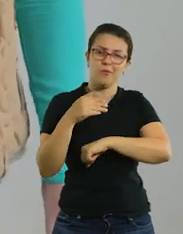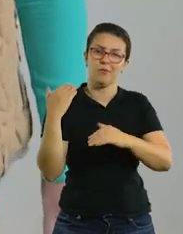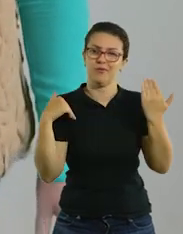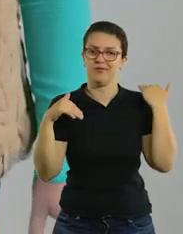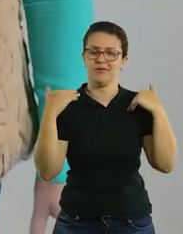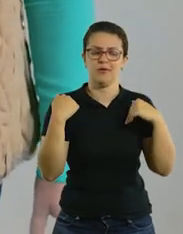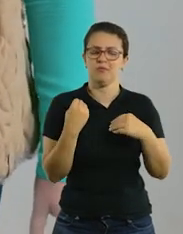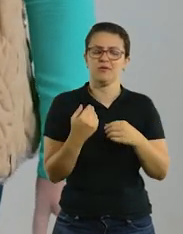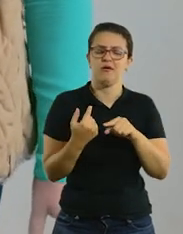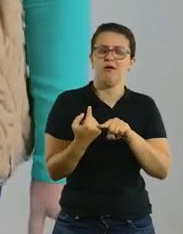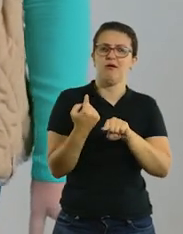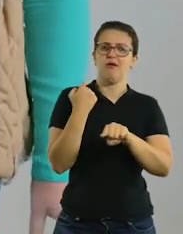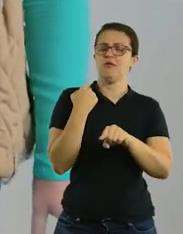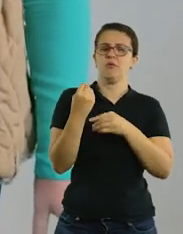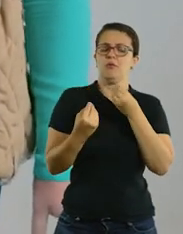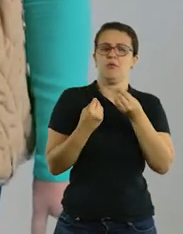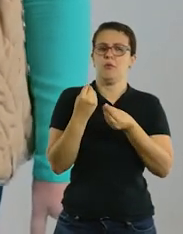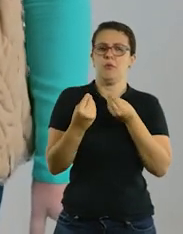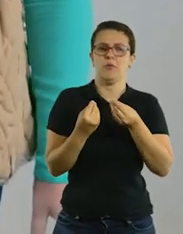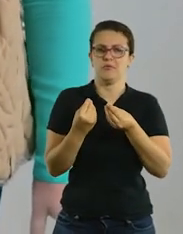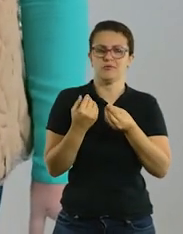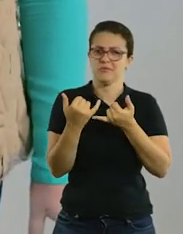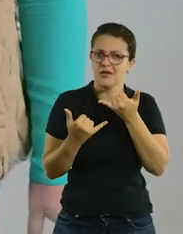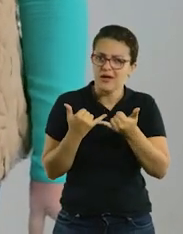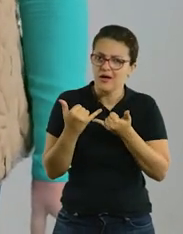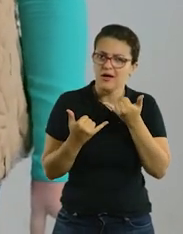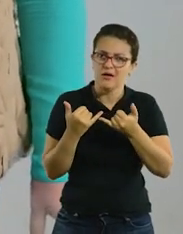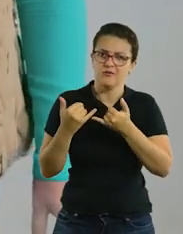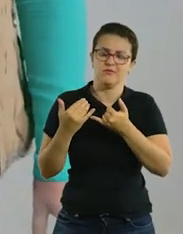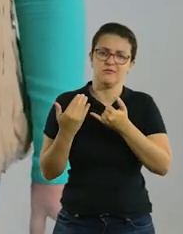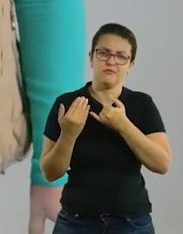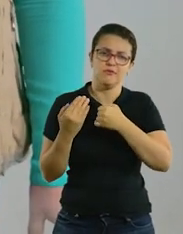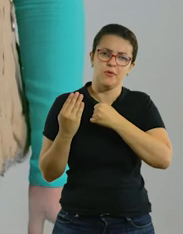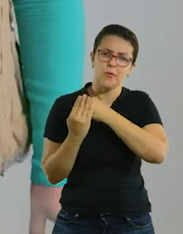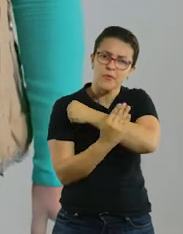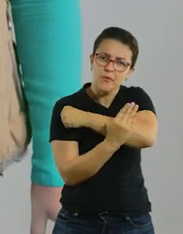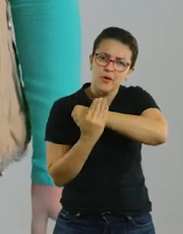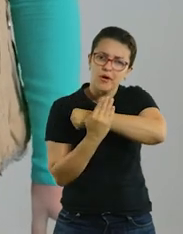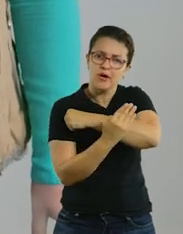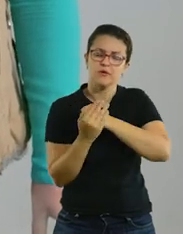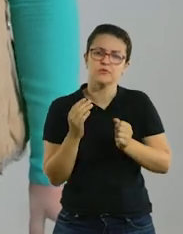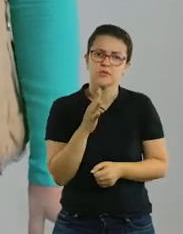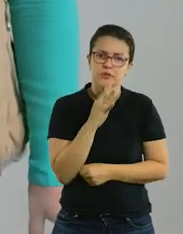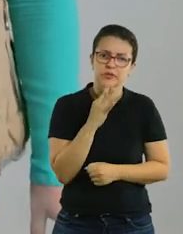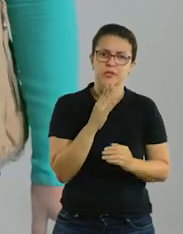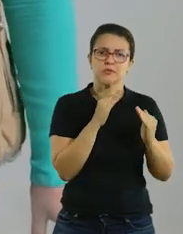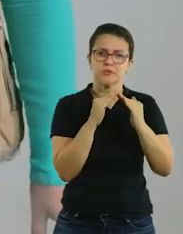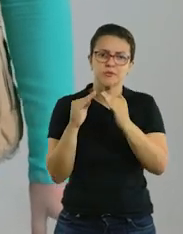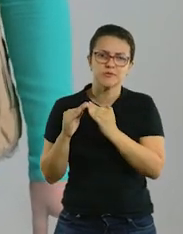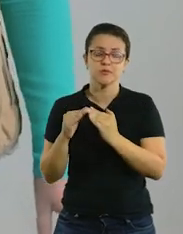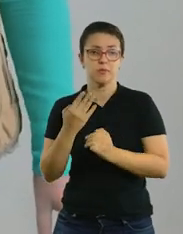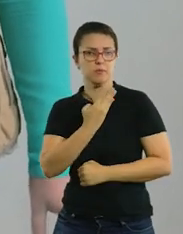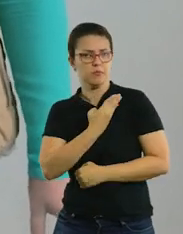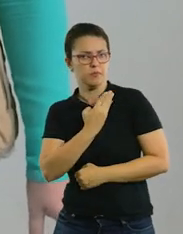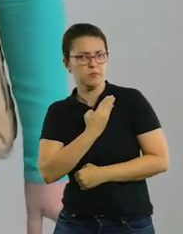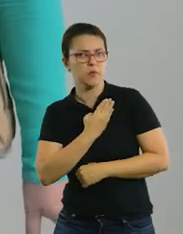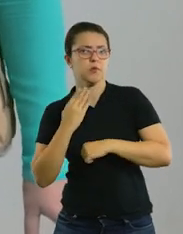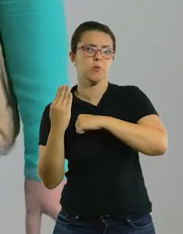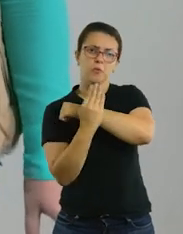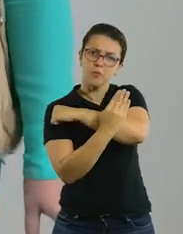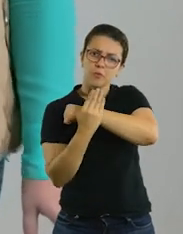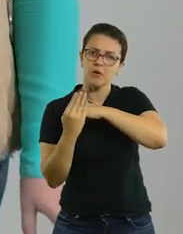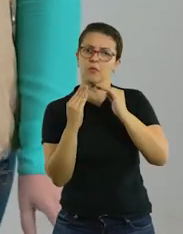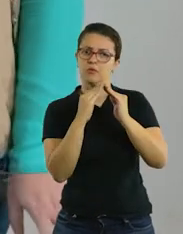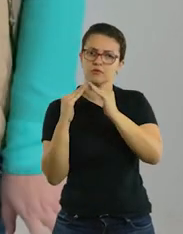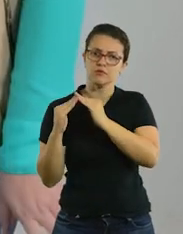quarentena, como que era o seu final de semana? Você brincava no seu bairro? Conhece seus vizinhos? Tem amigos no bairro? Escreva tudo